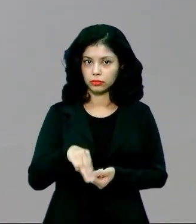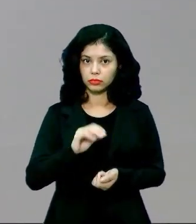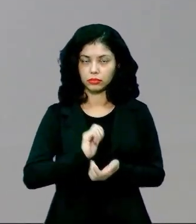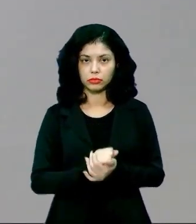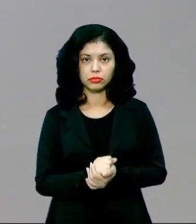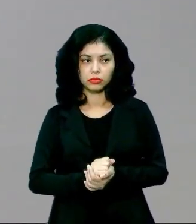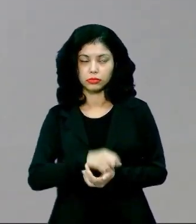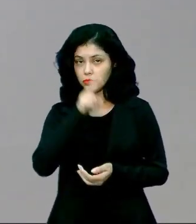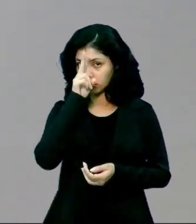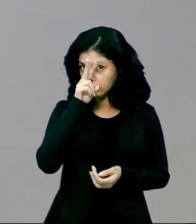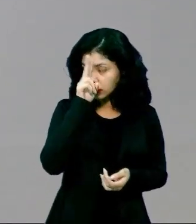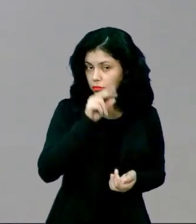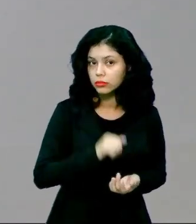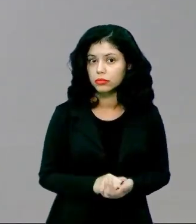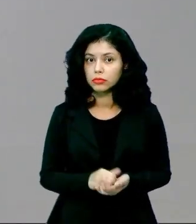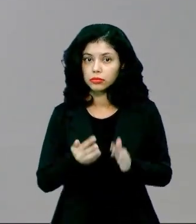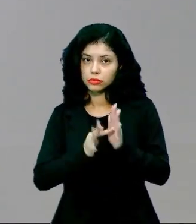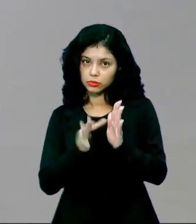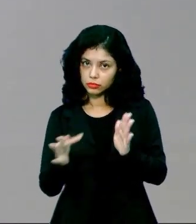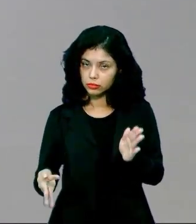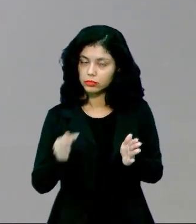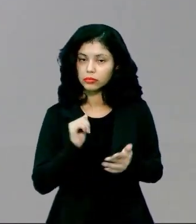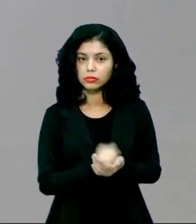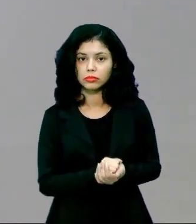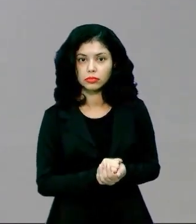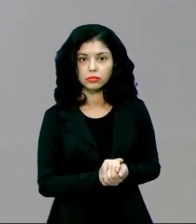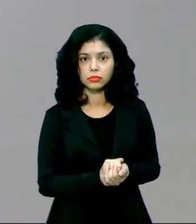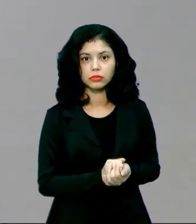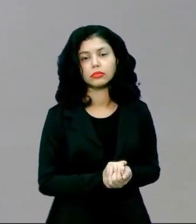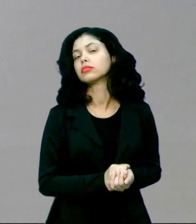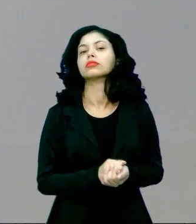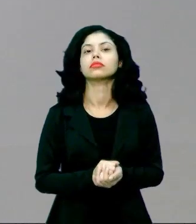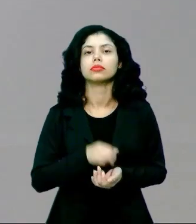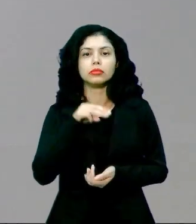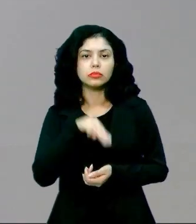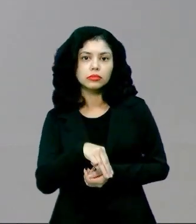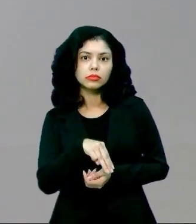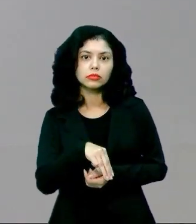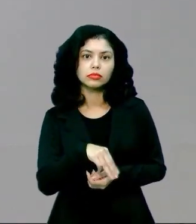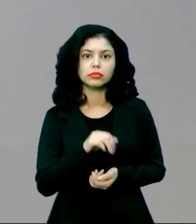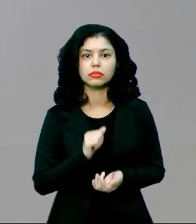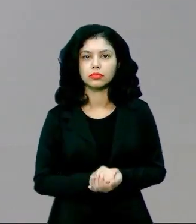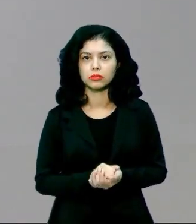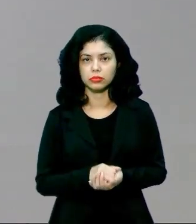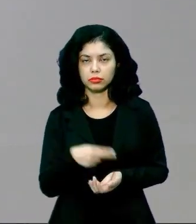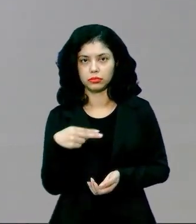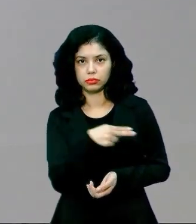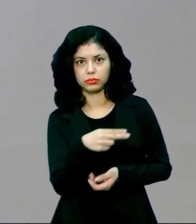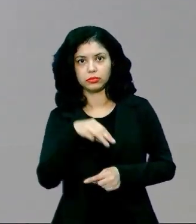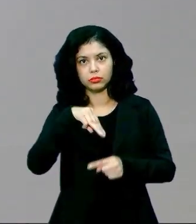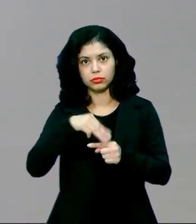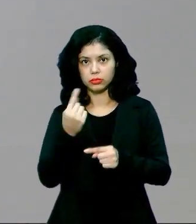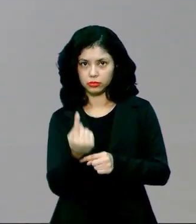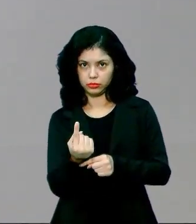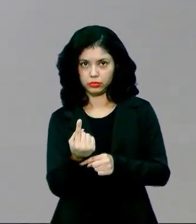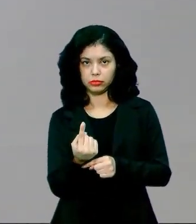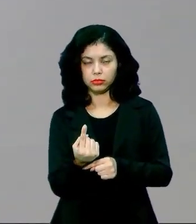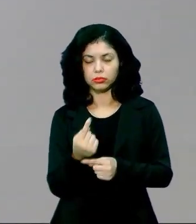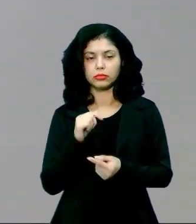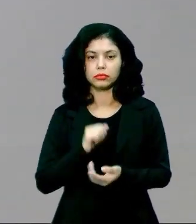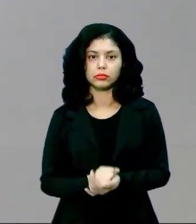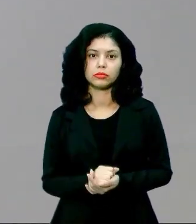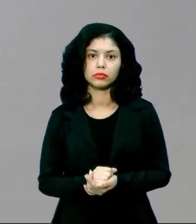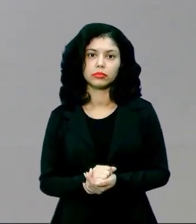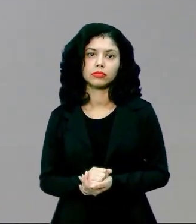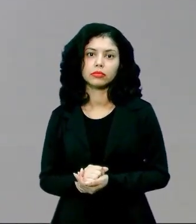lá da fórmula. Lembra que a fórmula de concentração molar é aquele M perna longa, né, de molaridade, igual ao Mzinho,